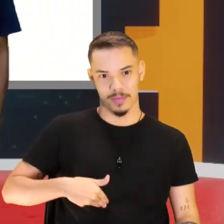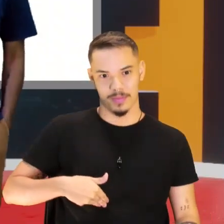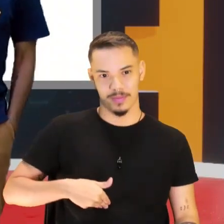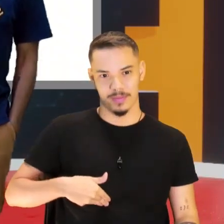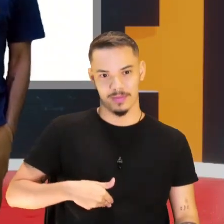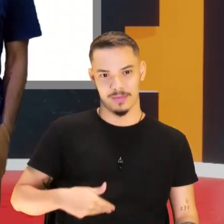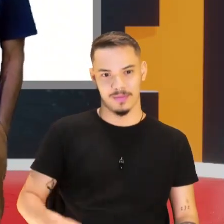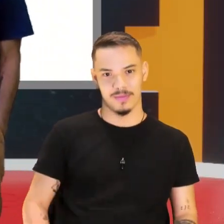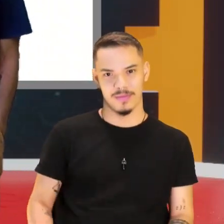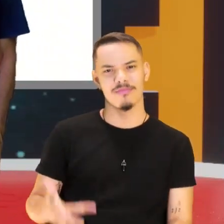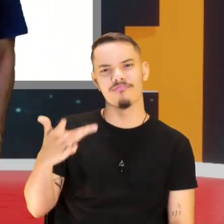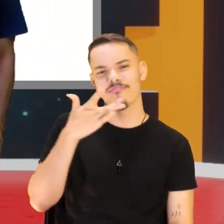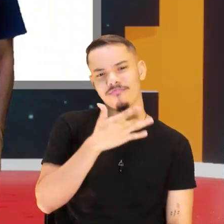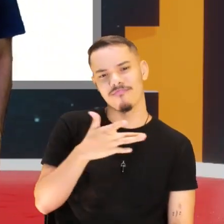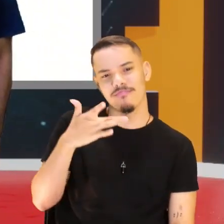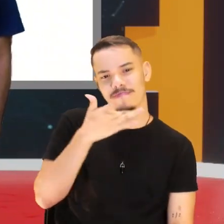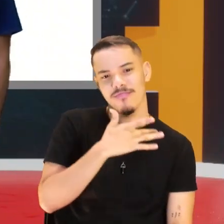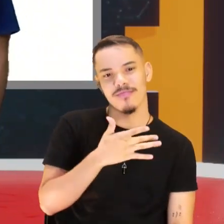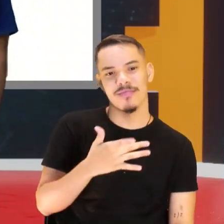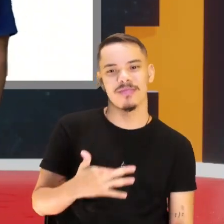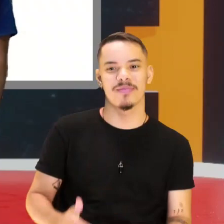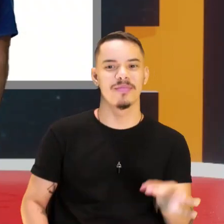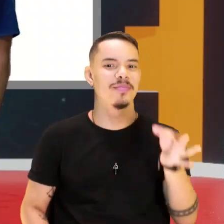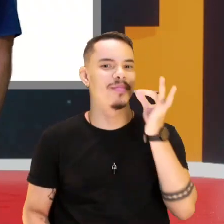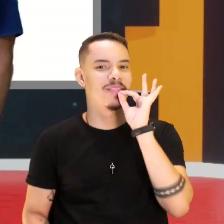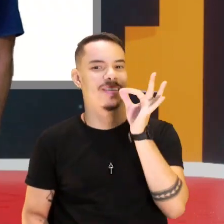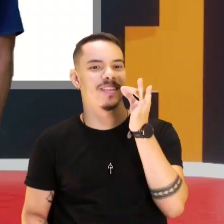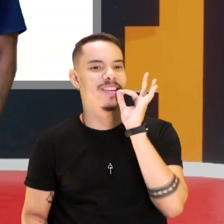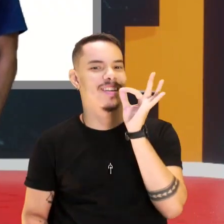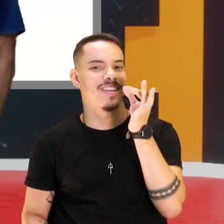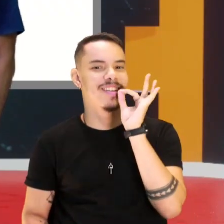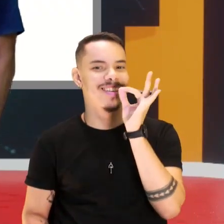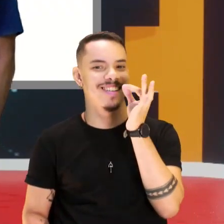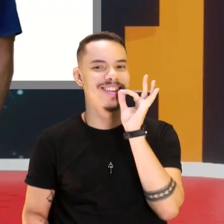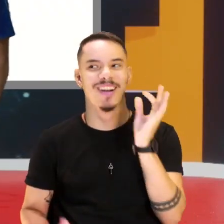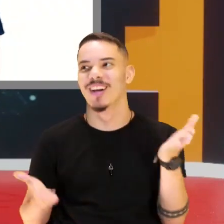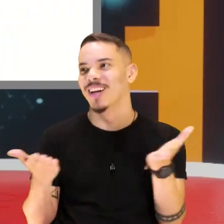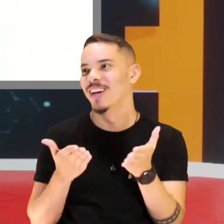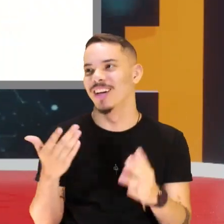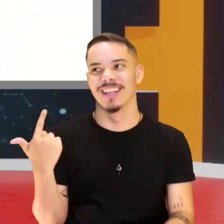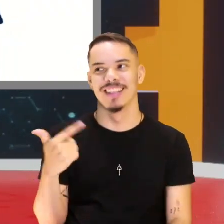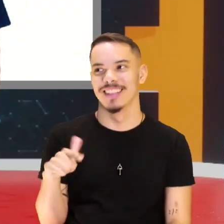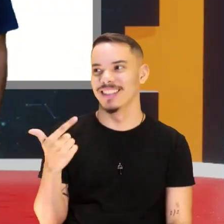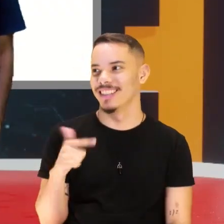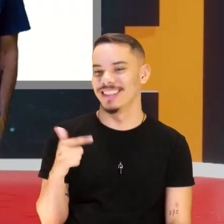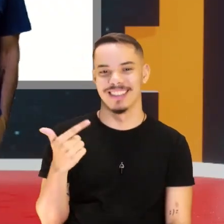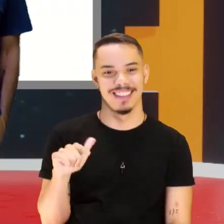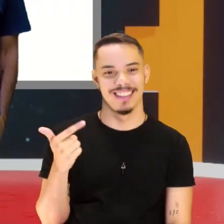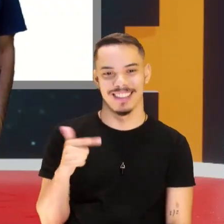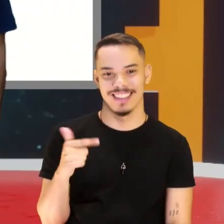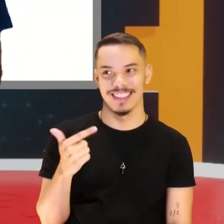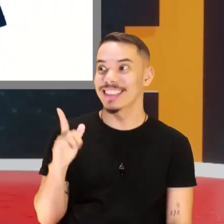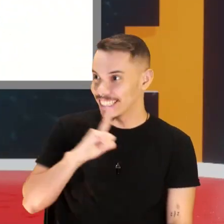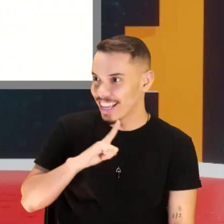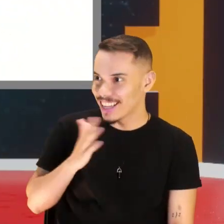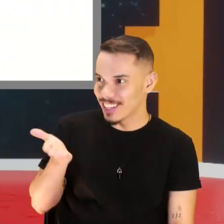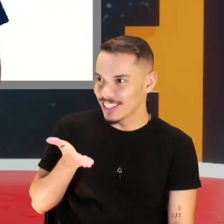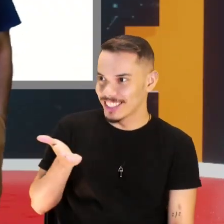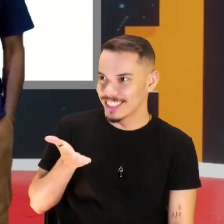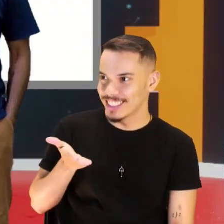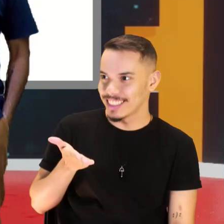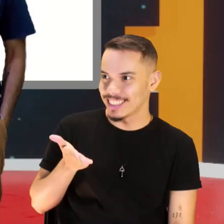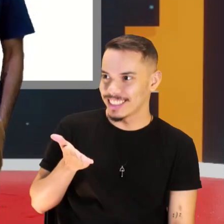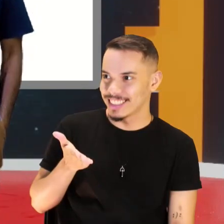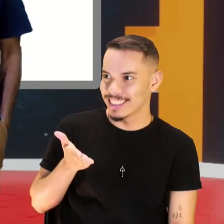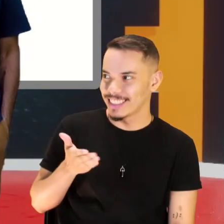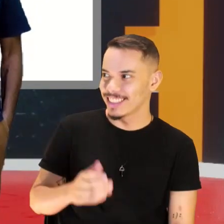pizza, ai, gostoso pão pizza. E o café? Café. Não tem café, hoje não tem café. Não tem? Tá de férias. Tem